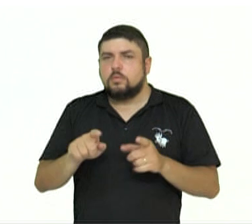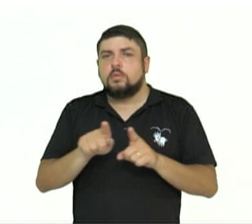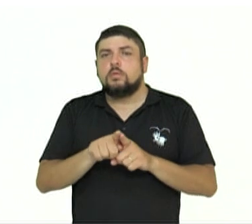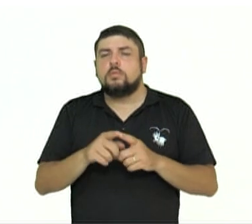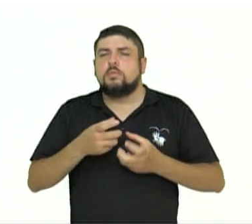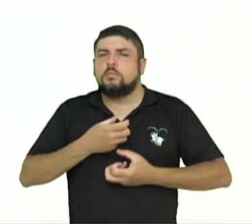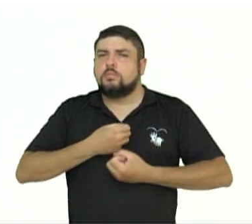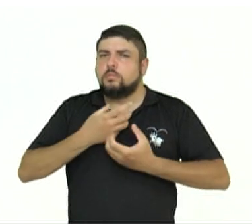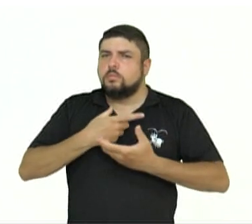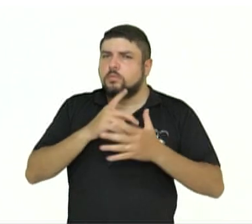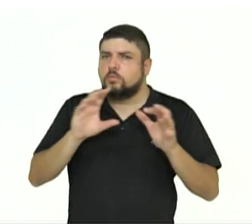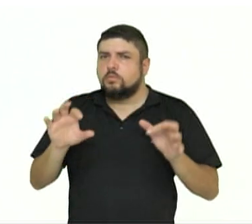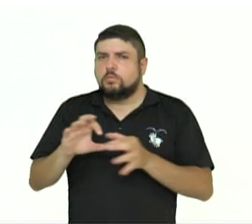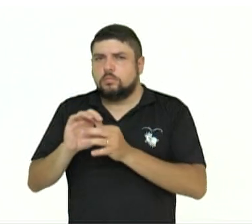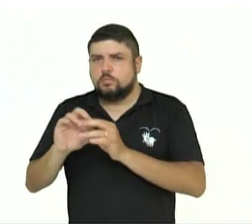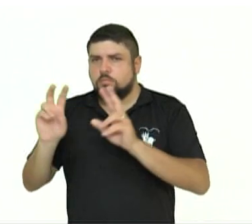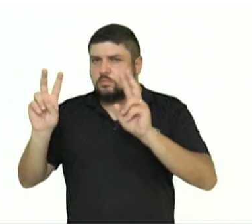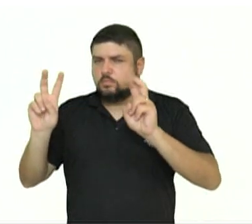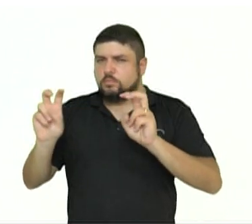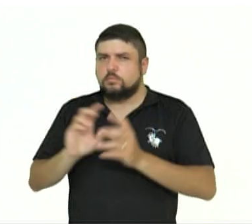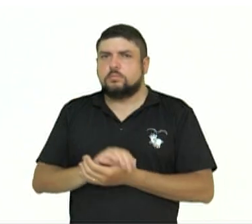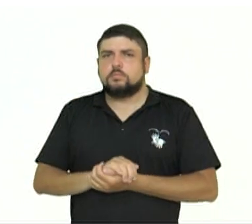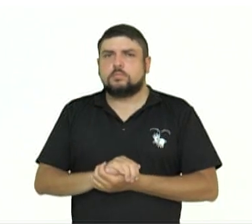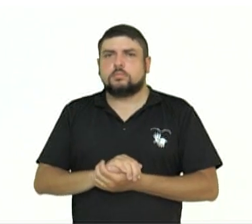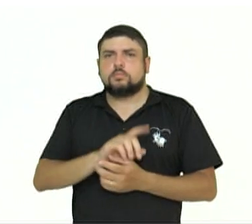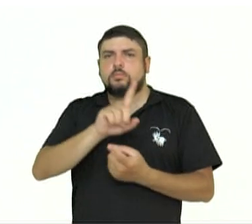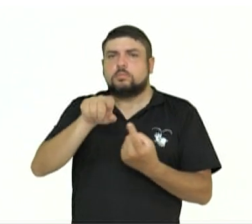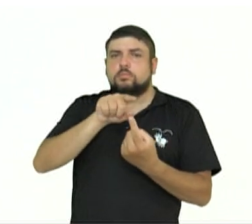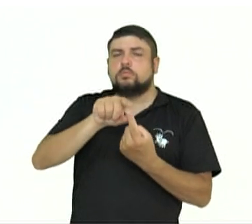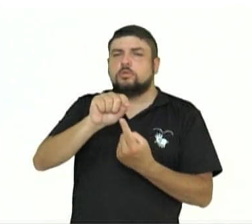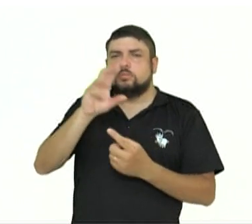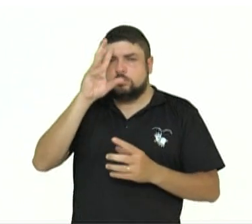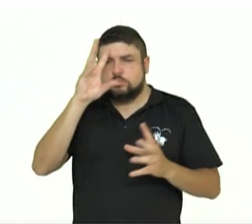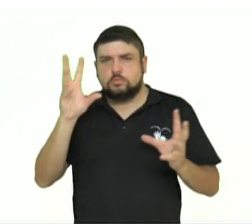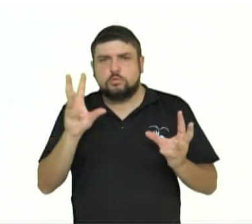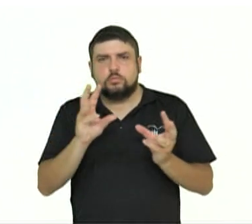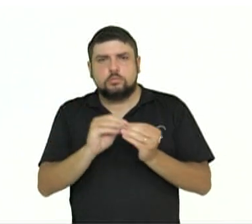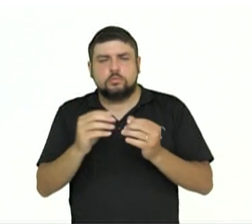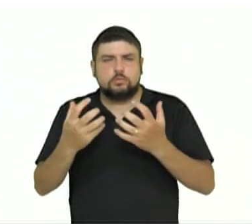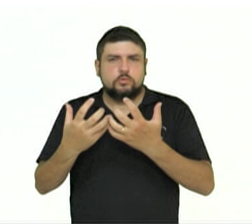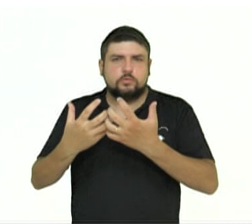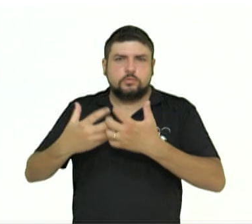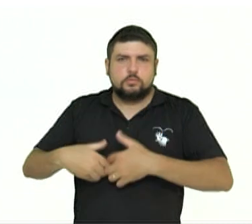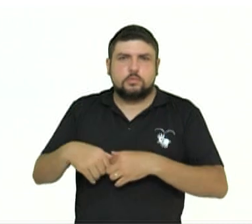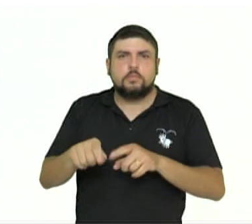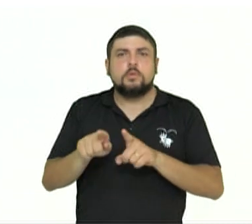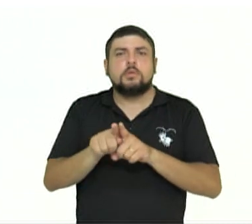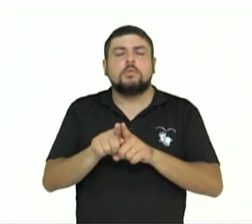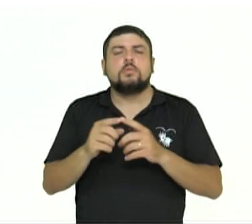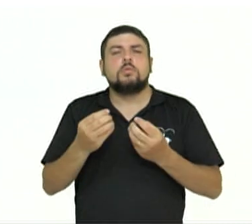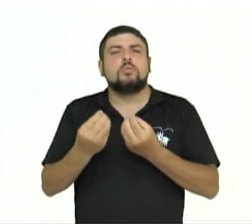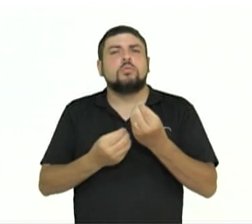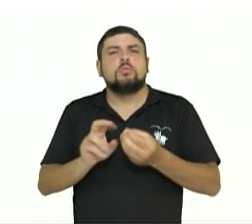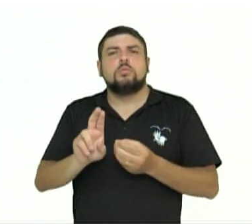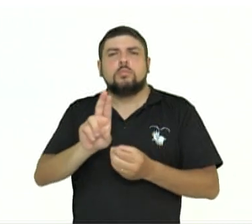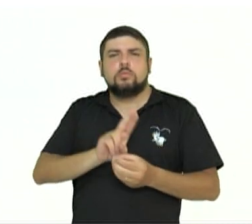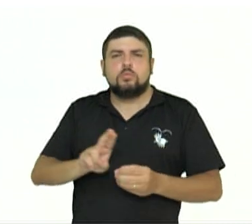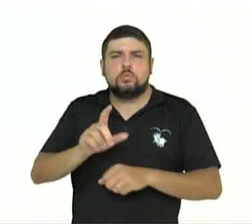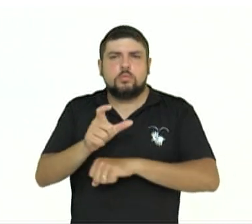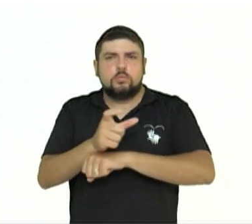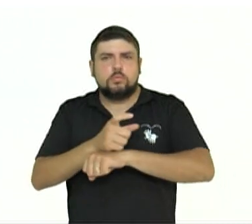temática, e o objetivo é compreender a função e como utilizar os adjetivos de